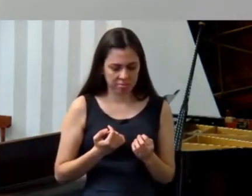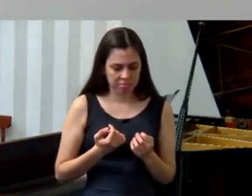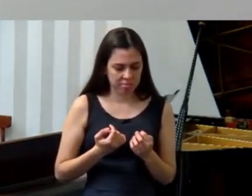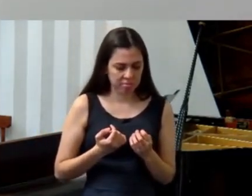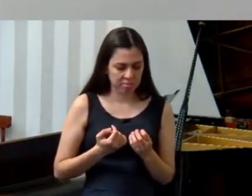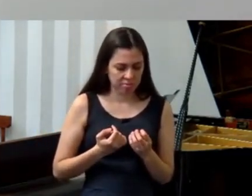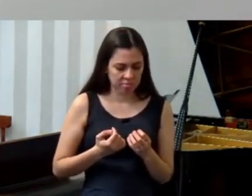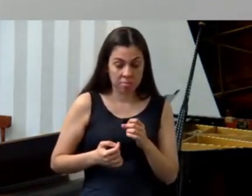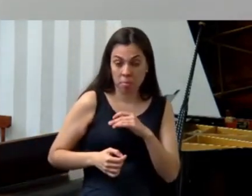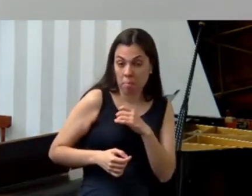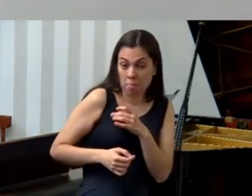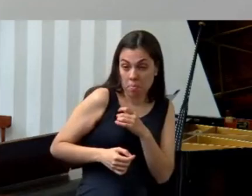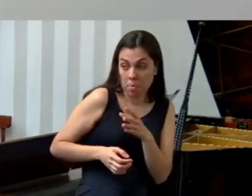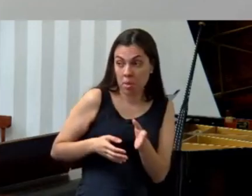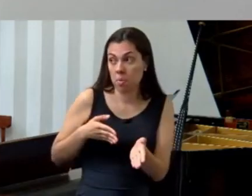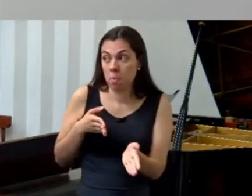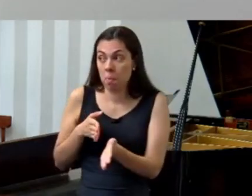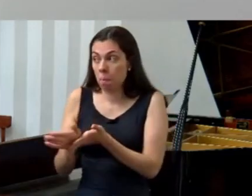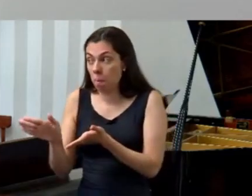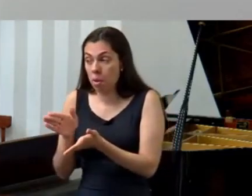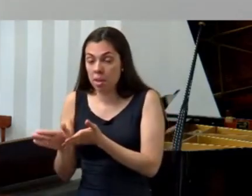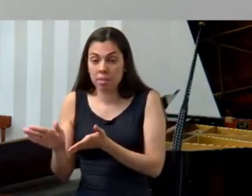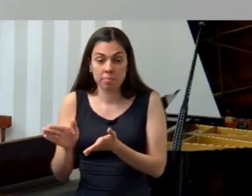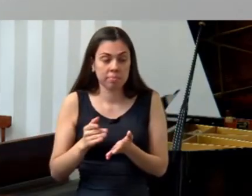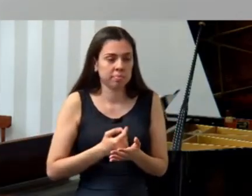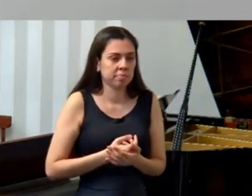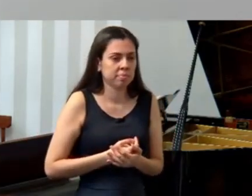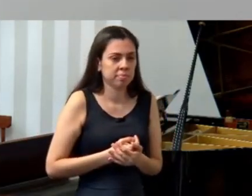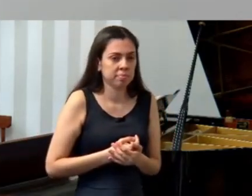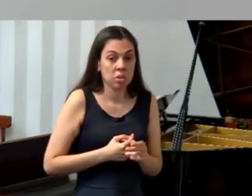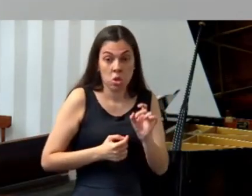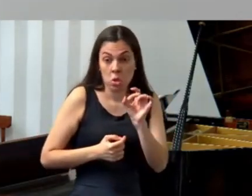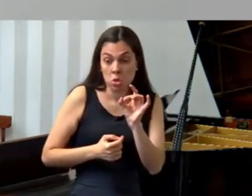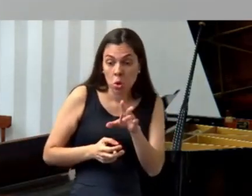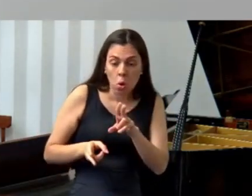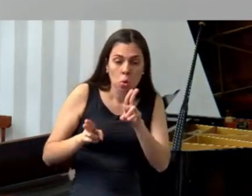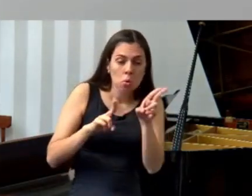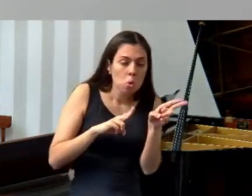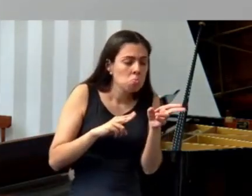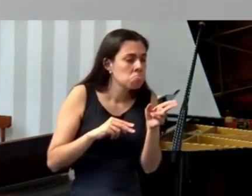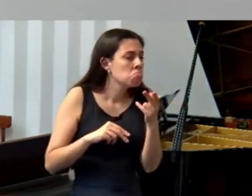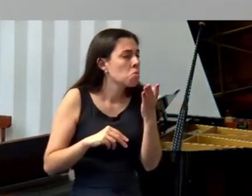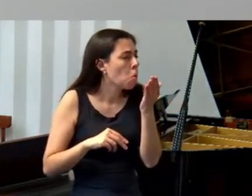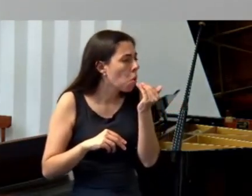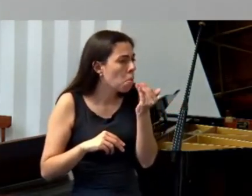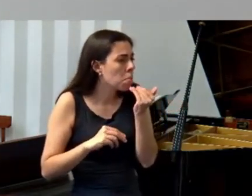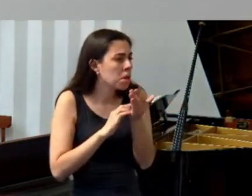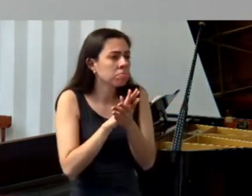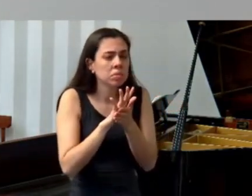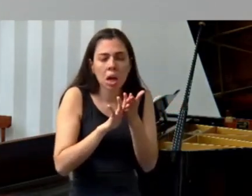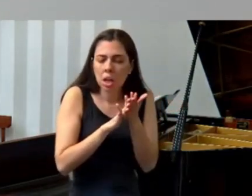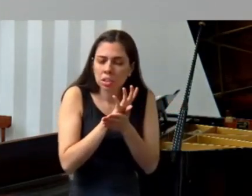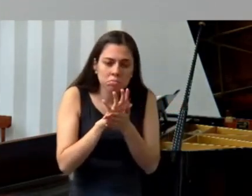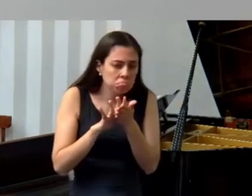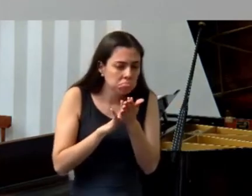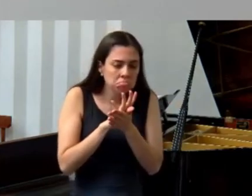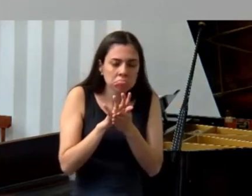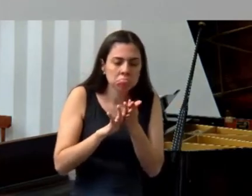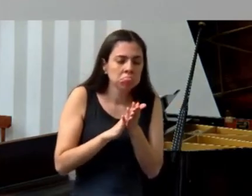medo, fugimos, queremos estar sozinhos, só queremos dormir, não queremos comer, pedimos a morte.